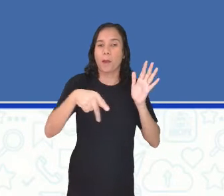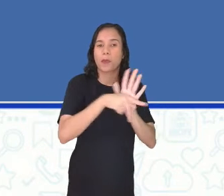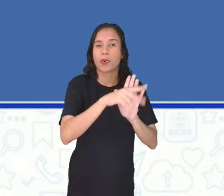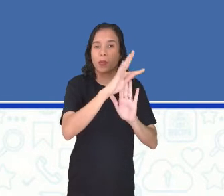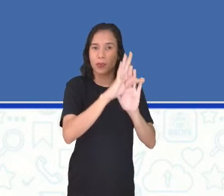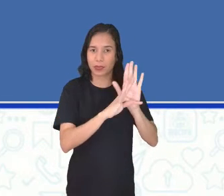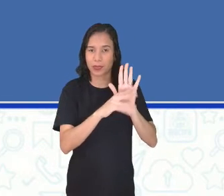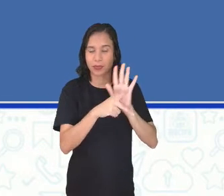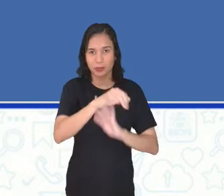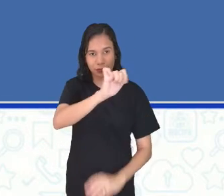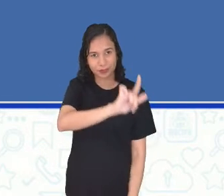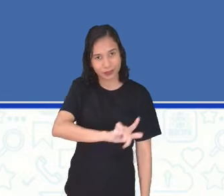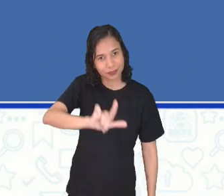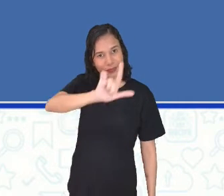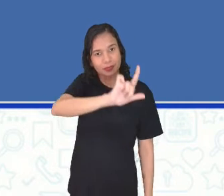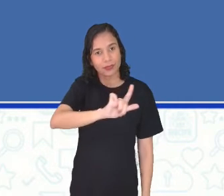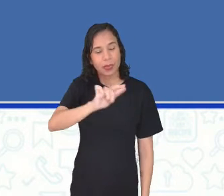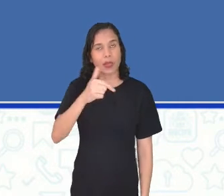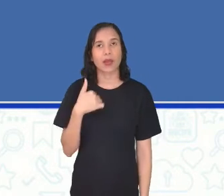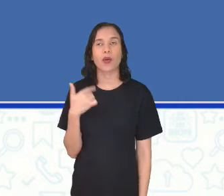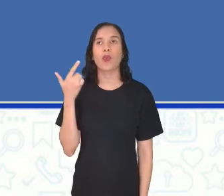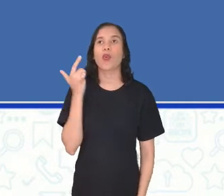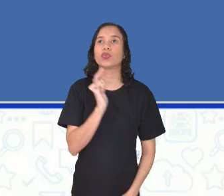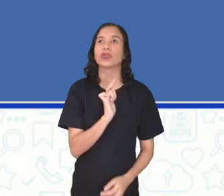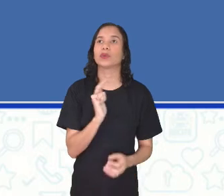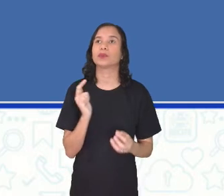textos literários, né? Quando eu consigo